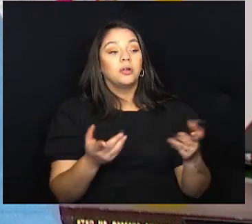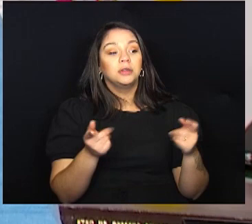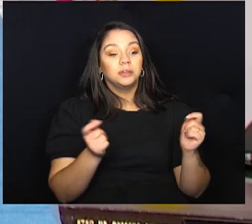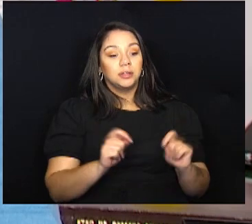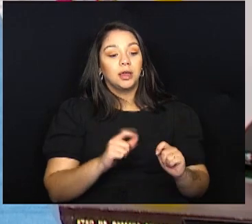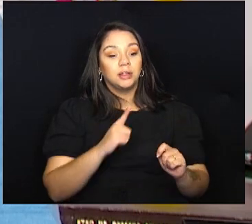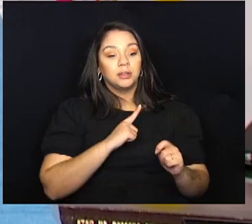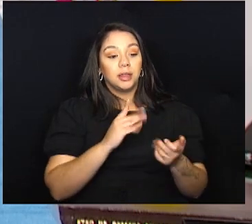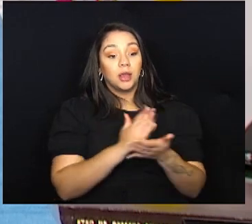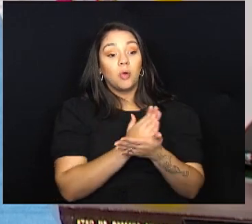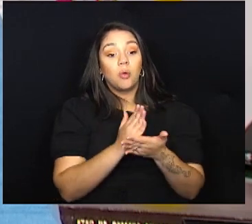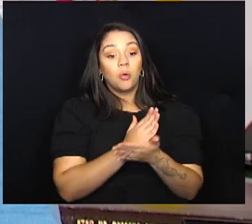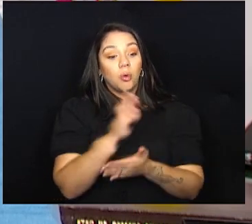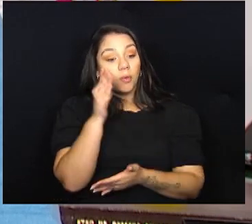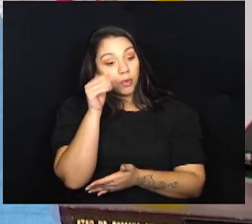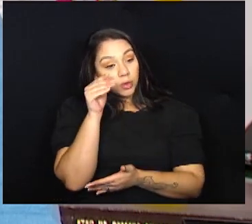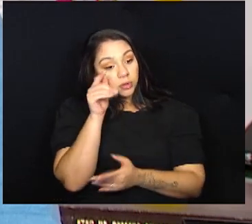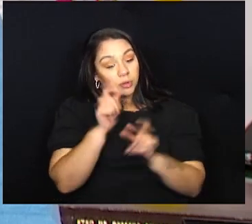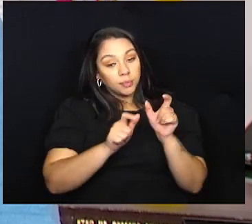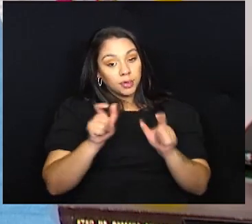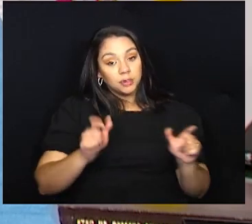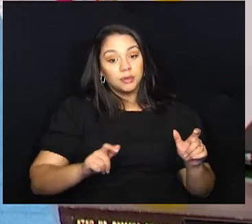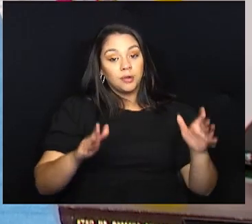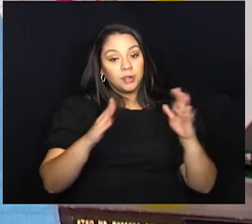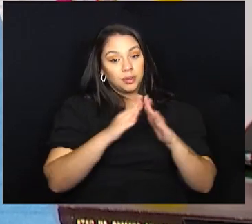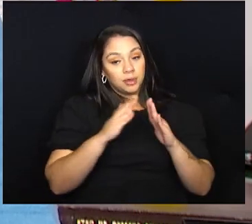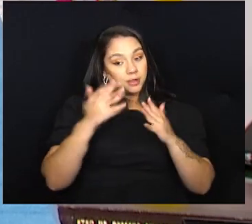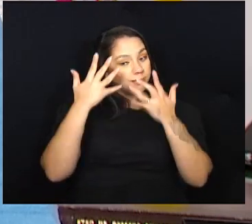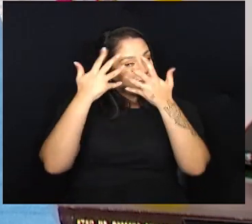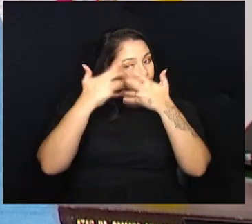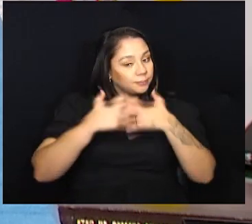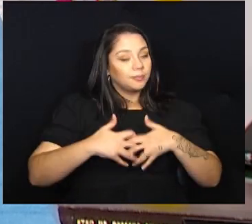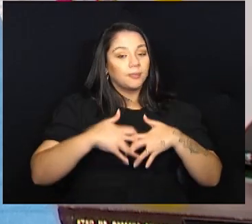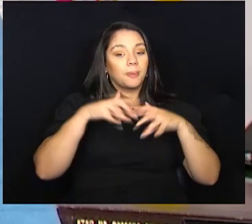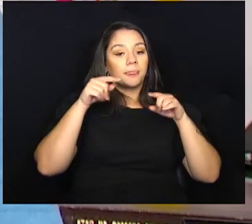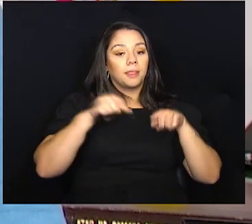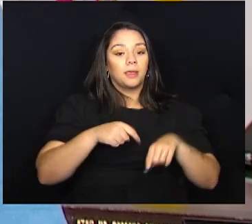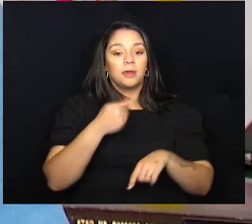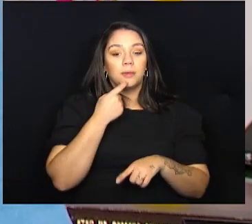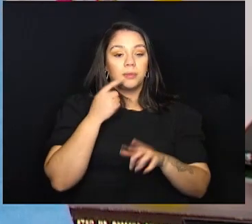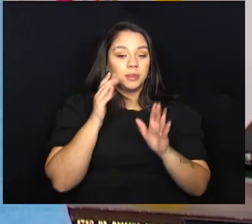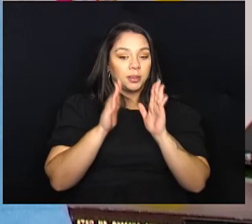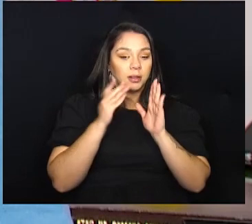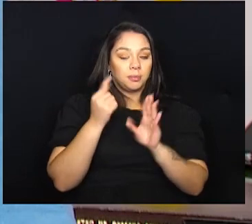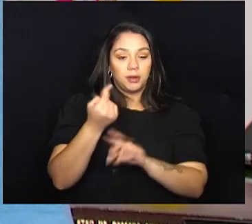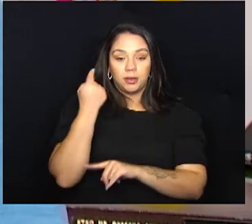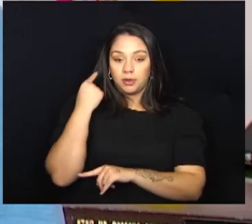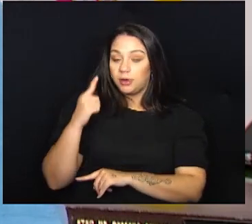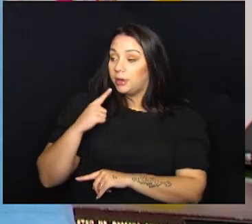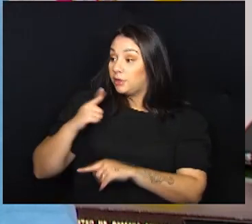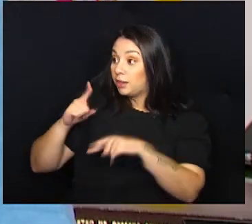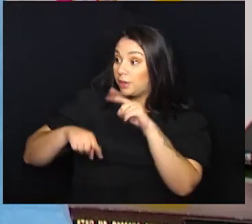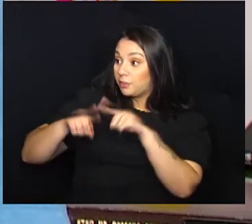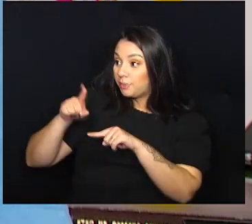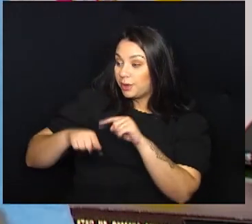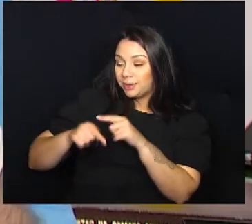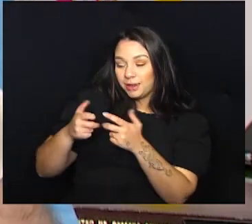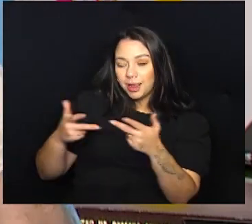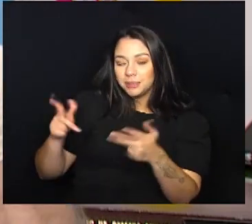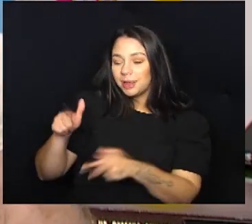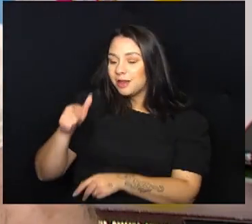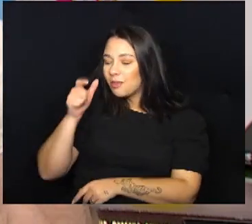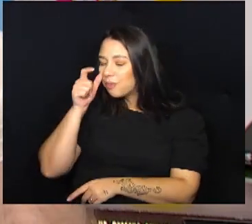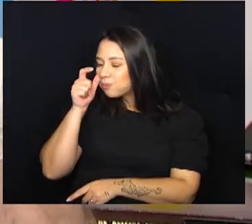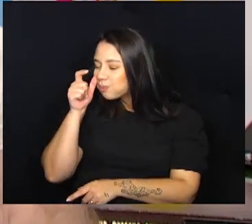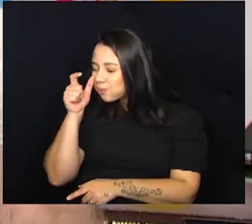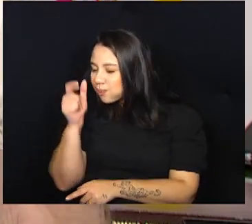alguma curiosidade para quem está em casa pensar em Campinas naquele período? Olha, tem materiais interessantíssimos, né? Porque a